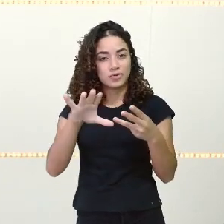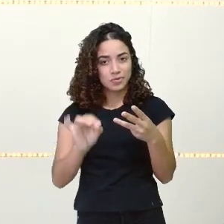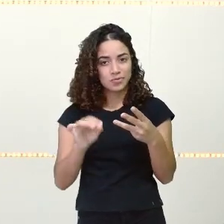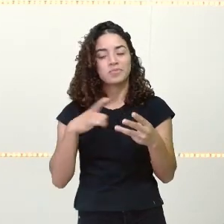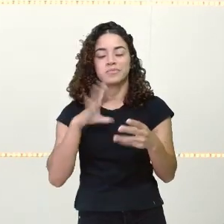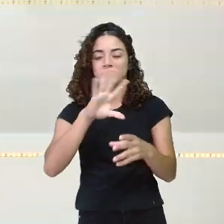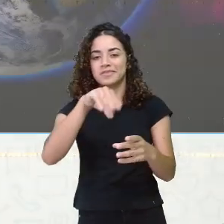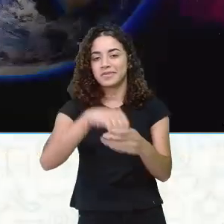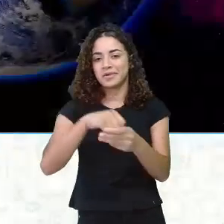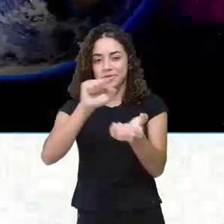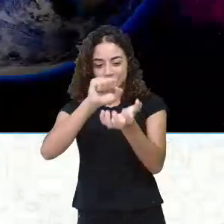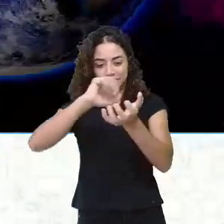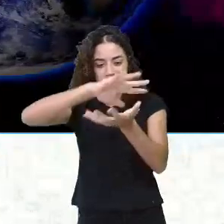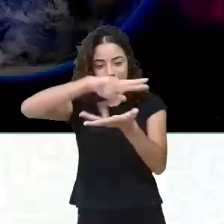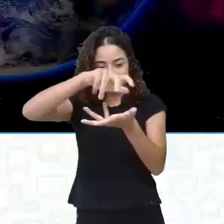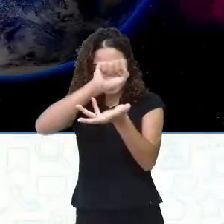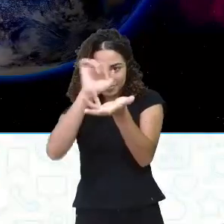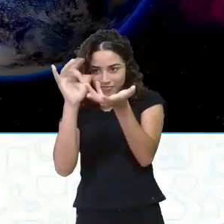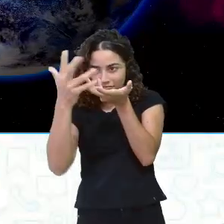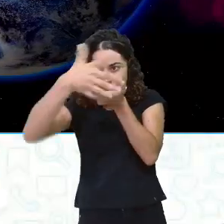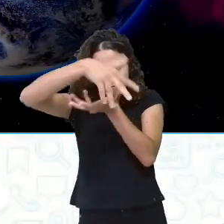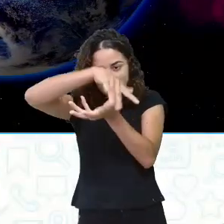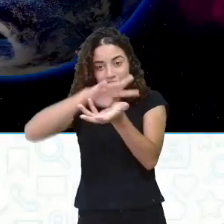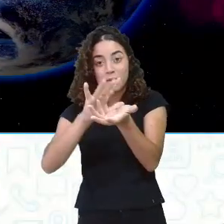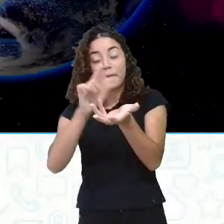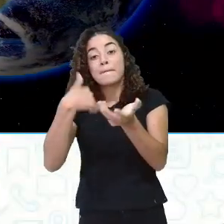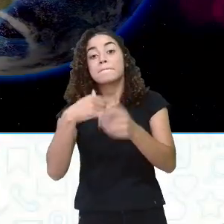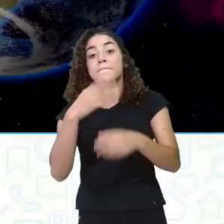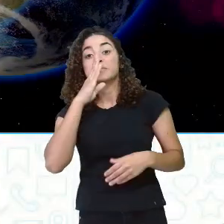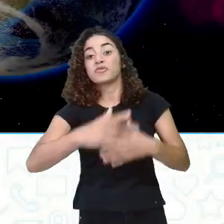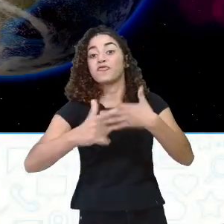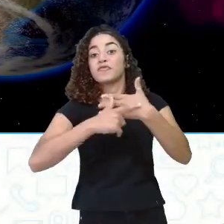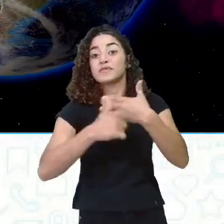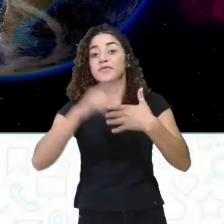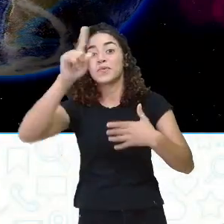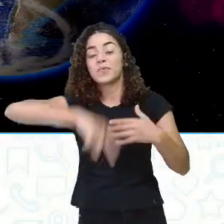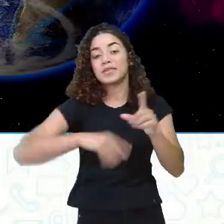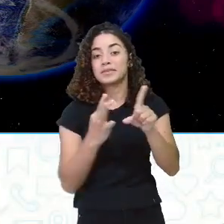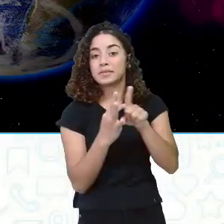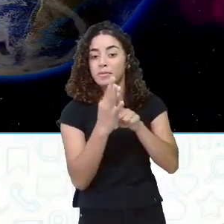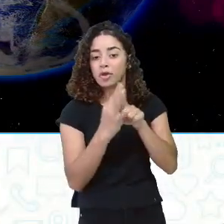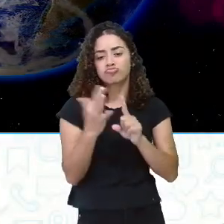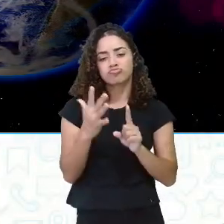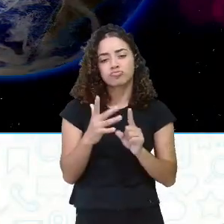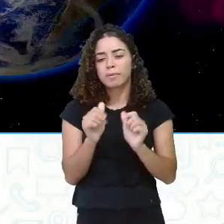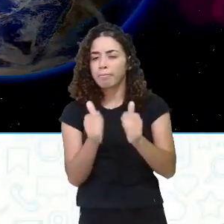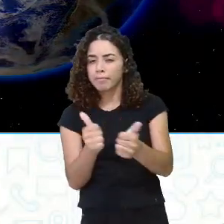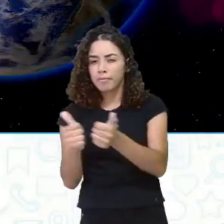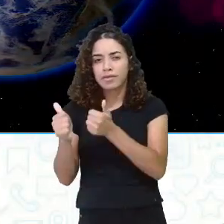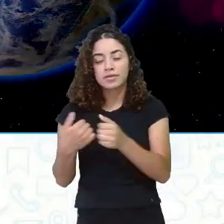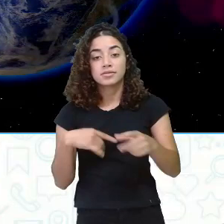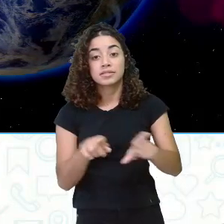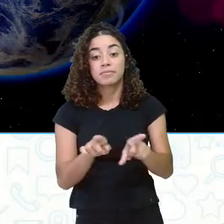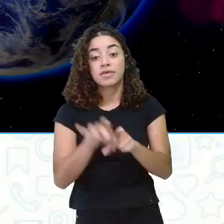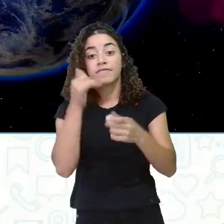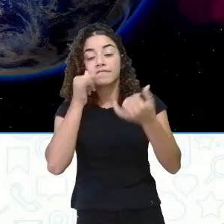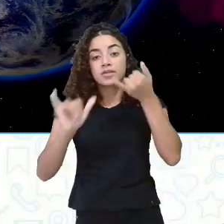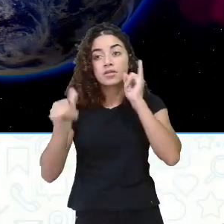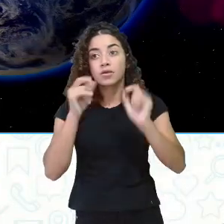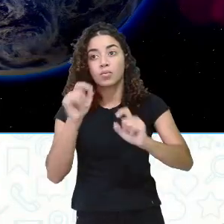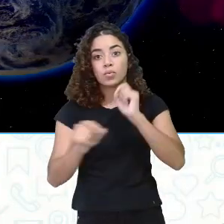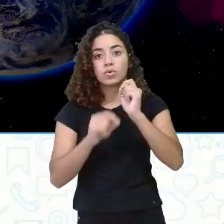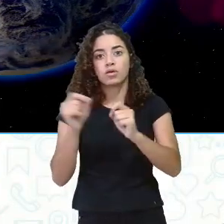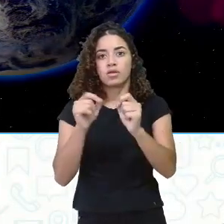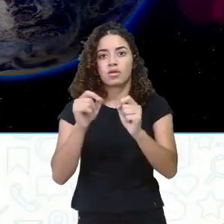atmosfera. Suas principais funções são manter a temperatura média da Terra e evitar que fragmentos